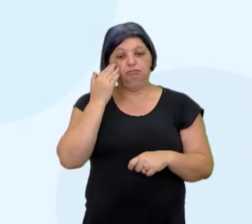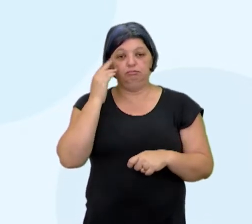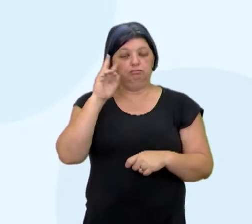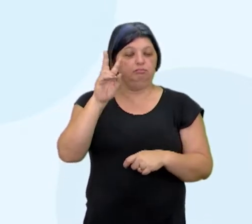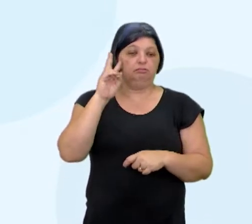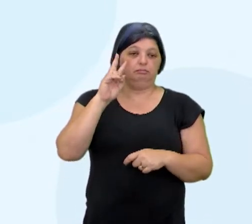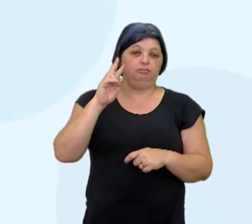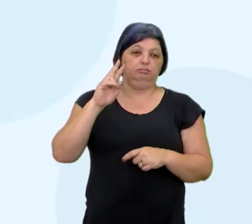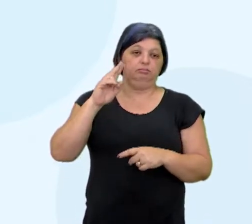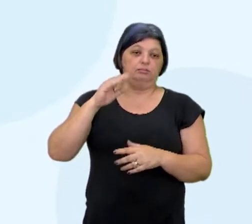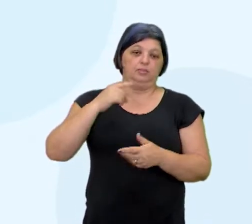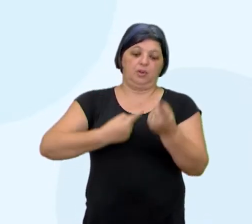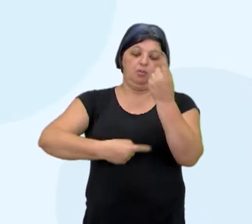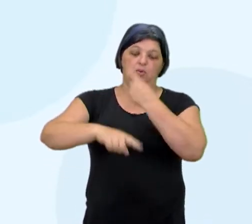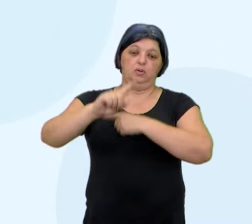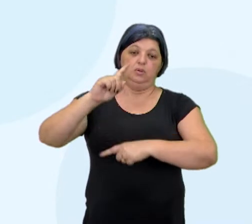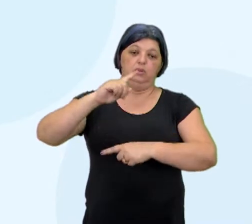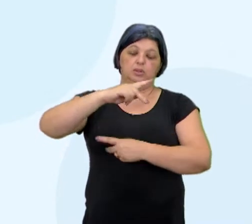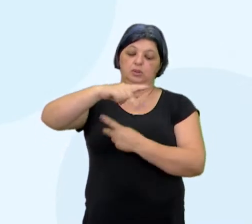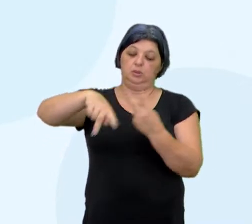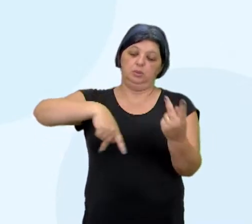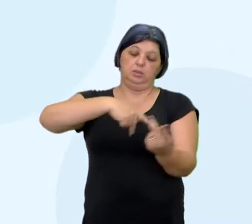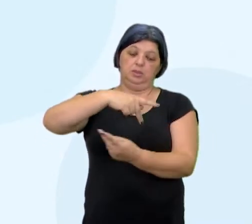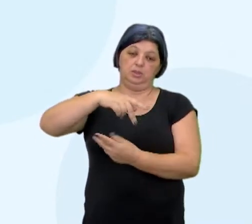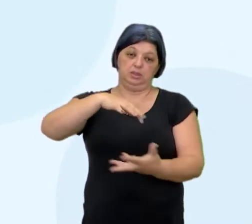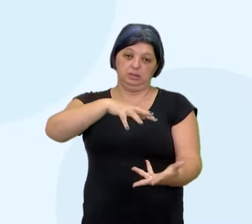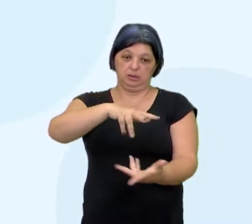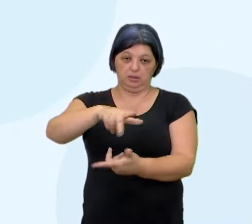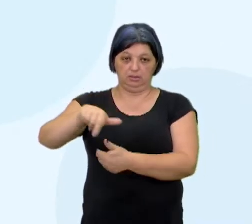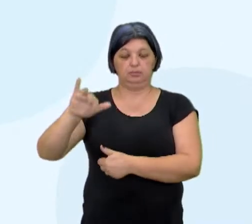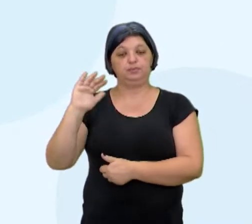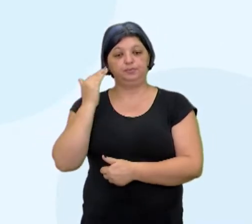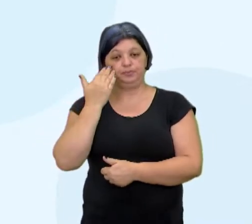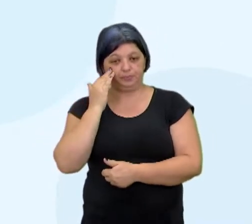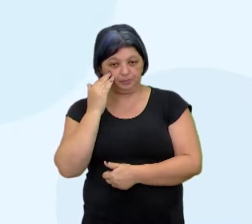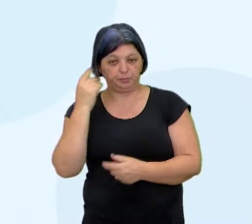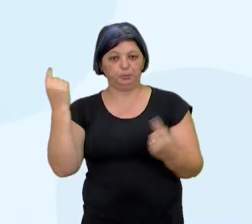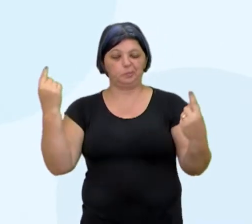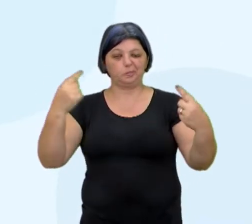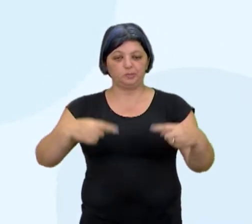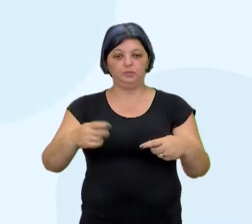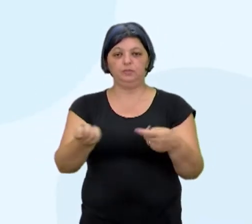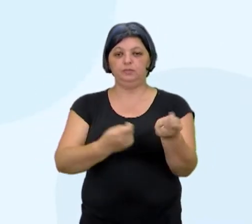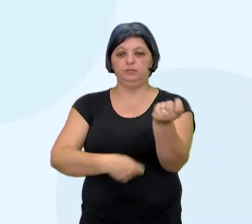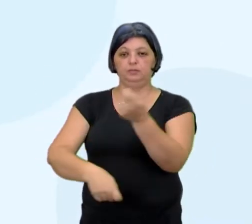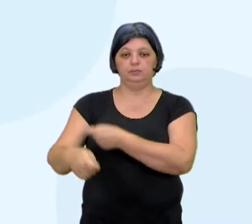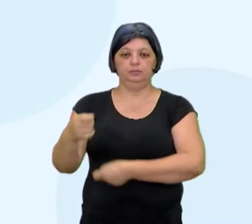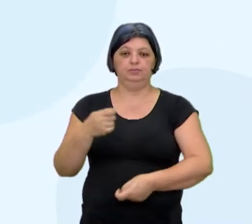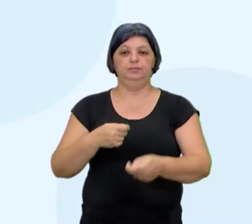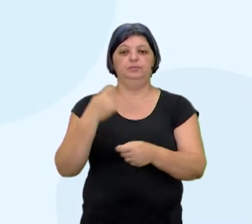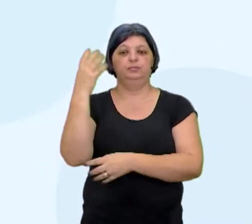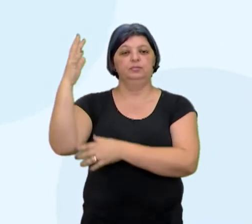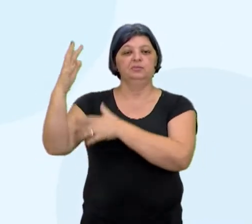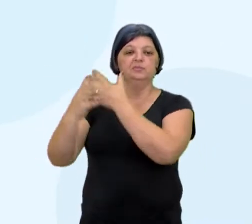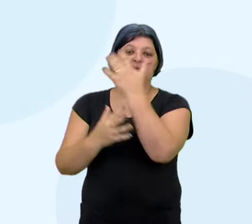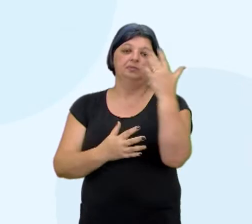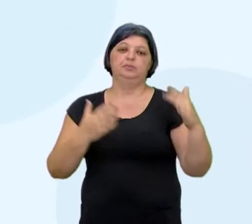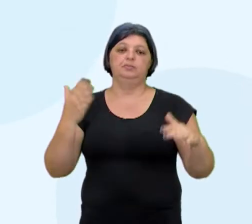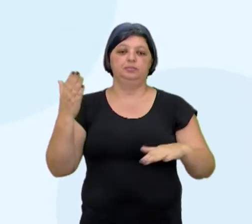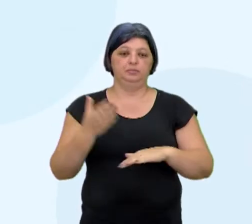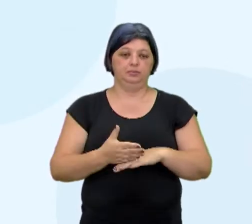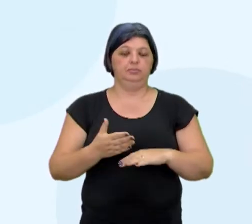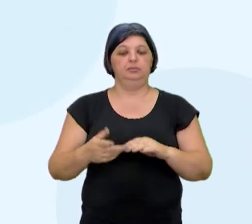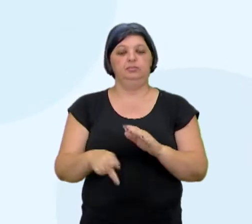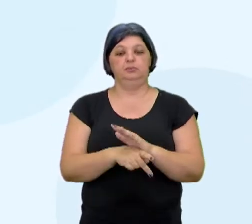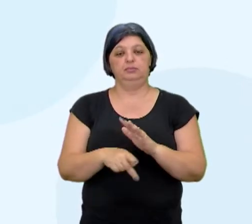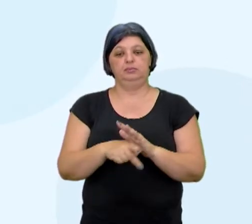do planeta Terra. Entender os desafios econômicos e ambientais atuais, como o esgotamento dos